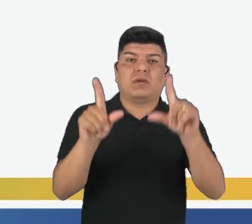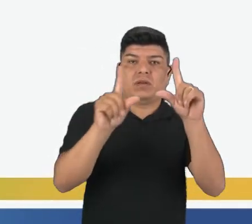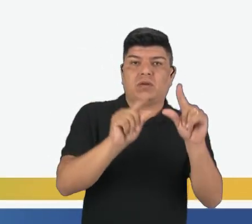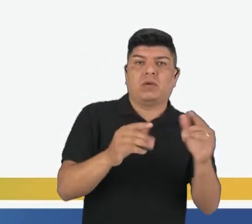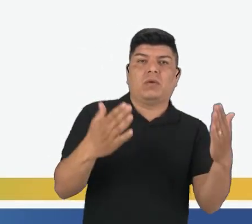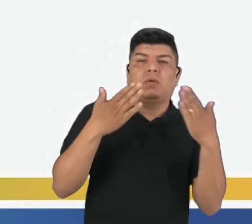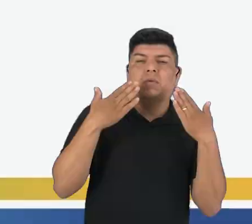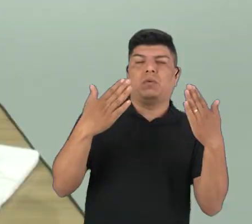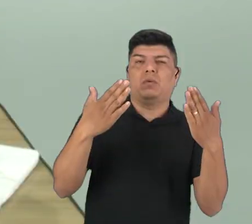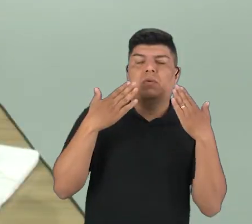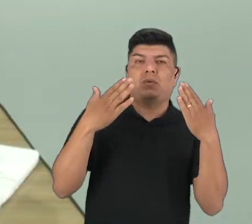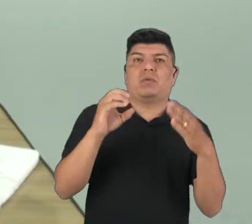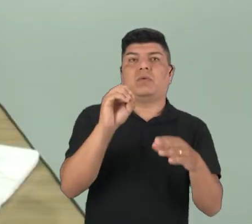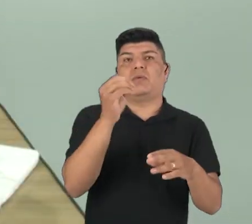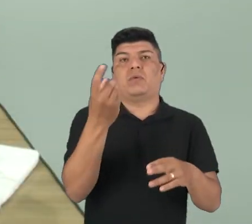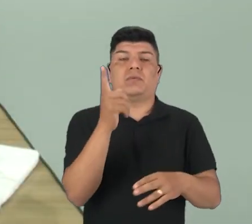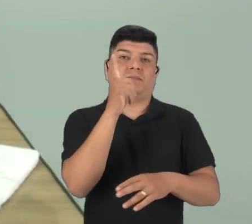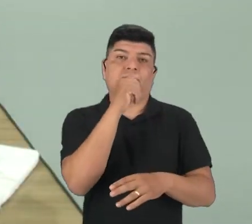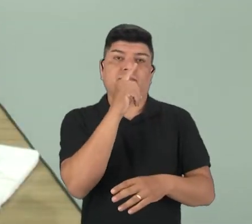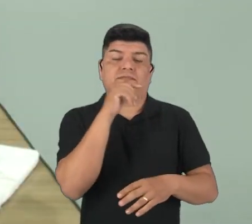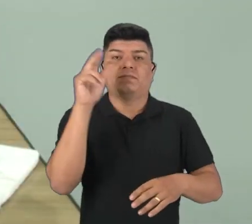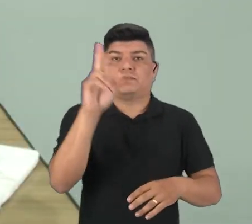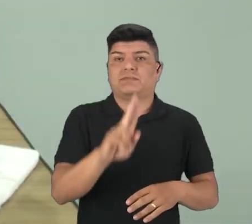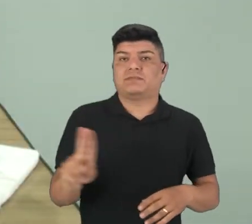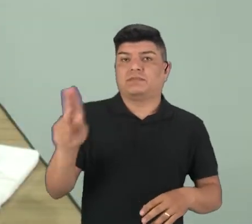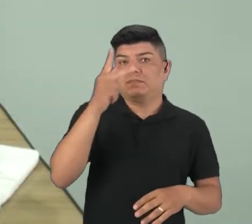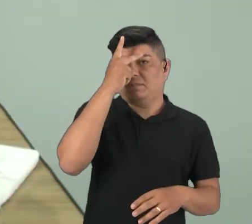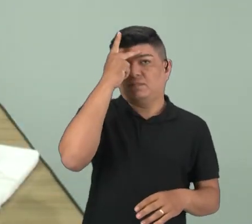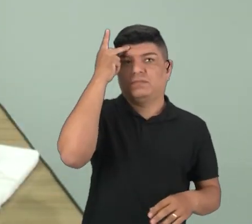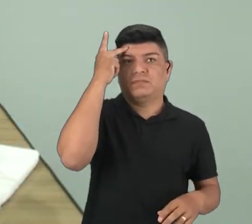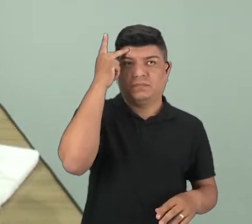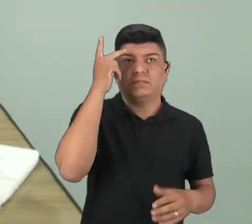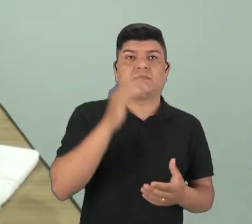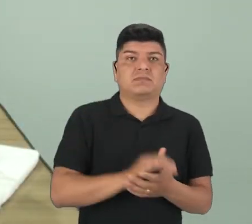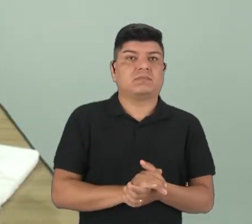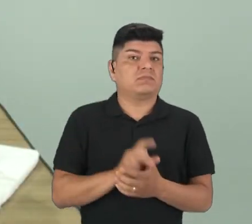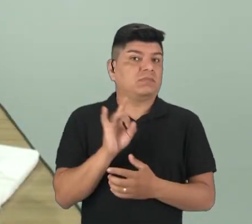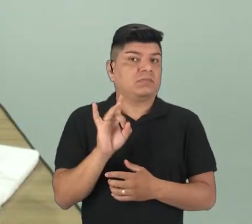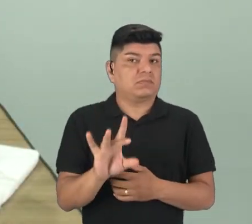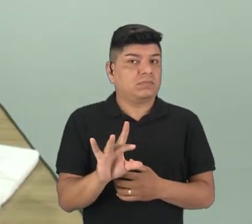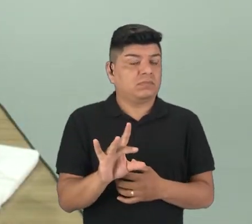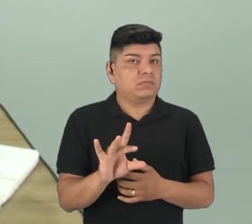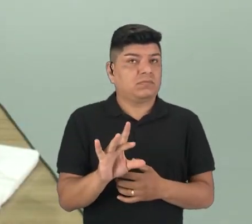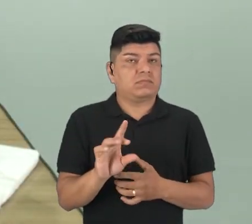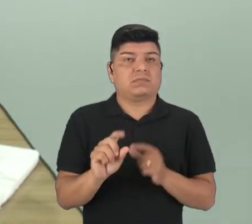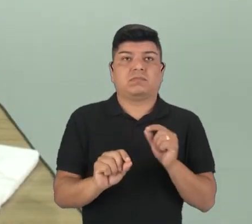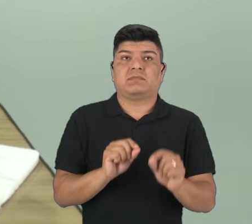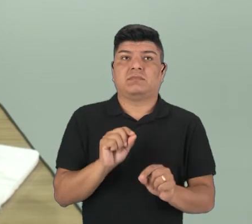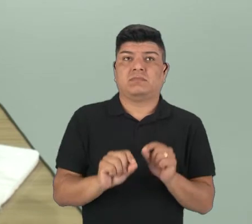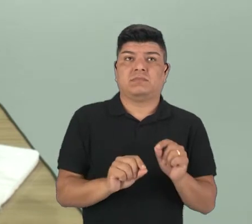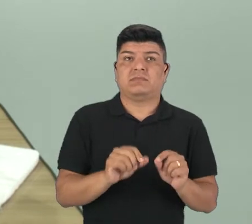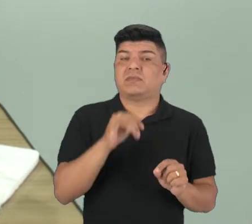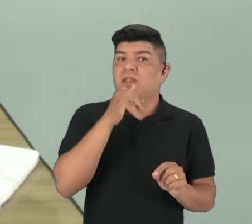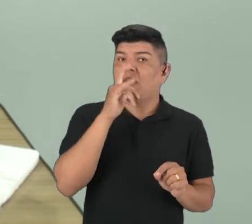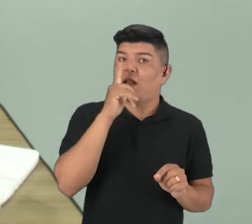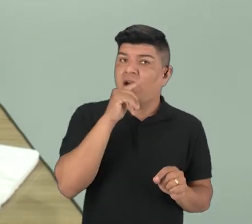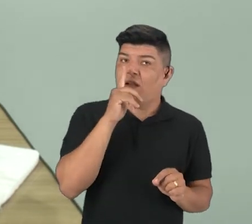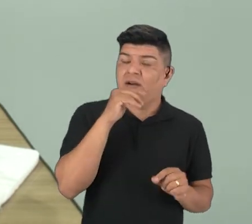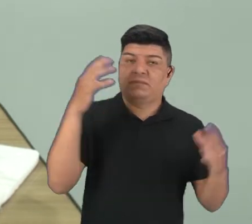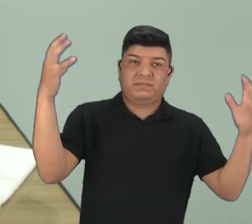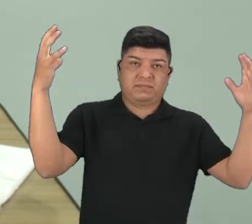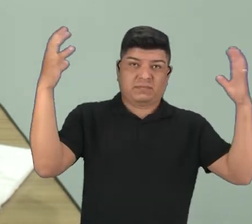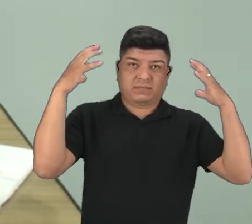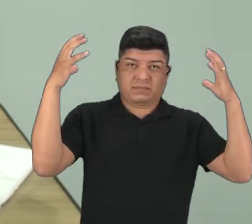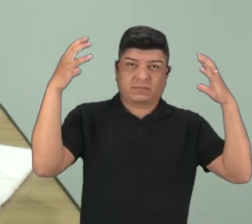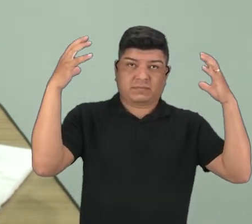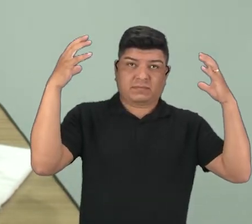de água. Existem pessoas que utilizam, né, energia solar somente para a água, para tomar